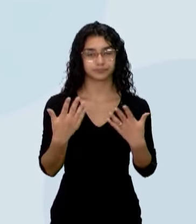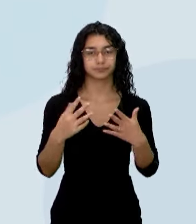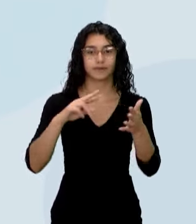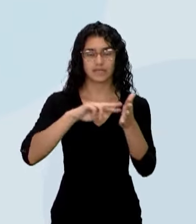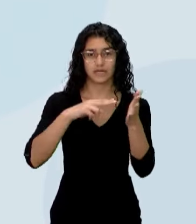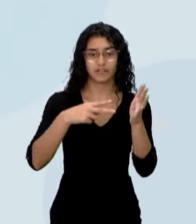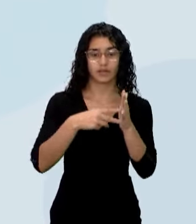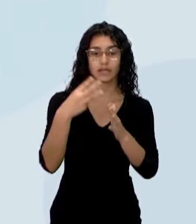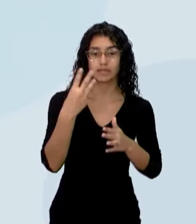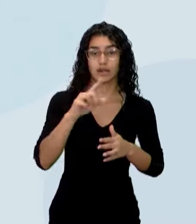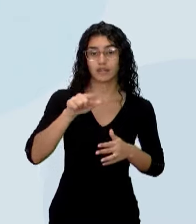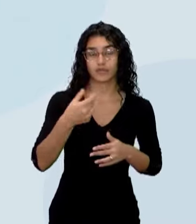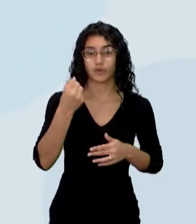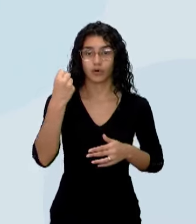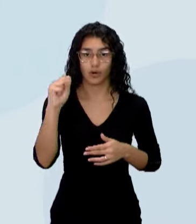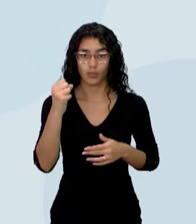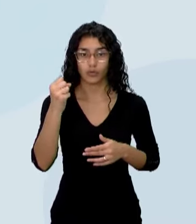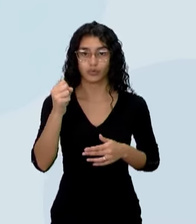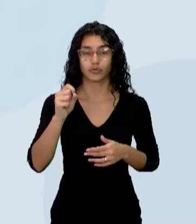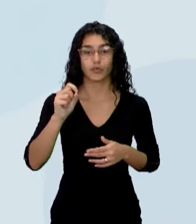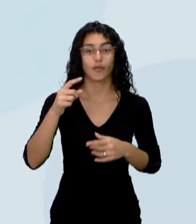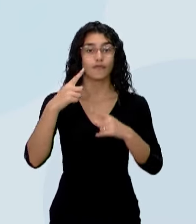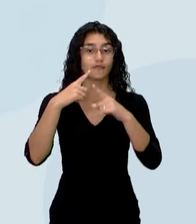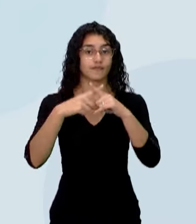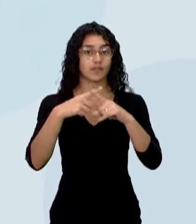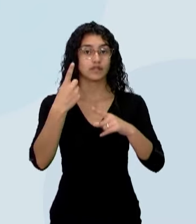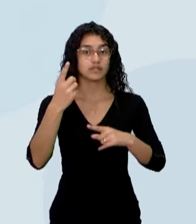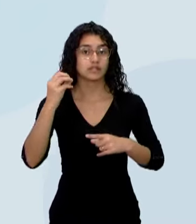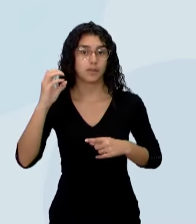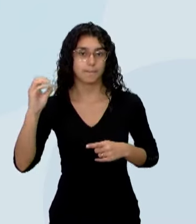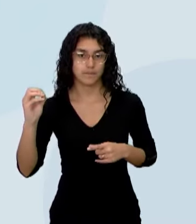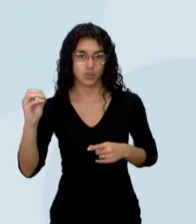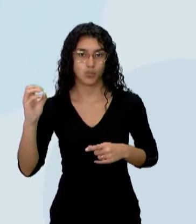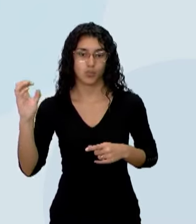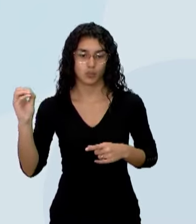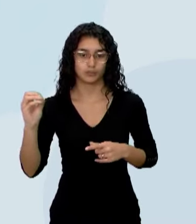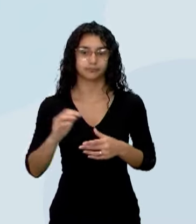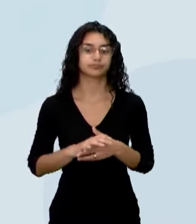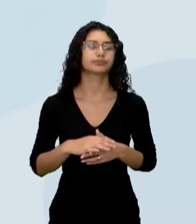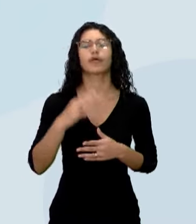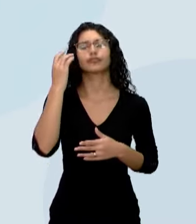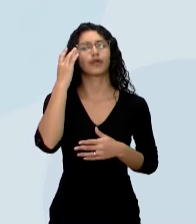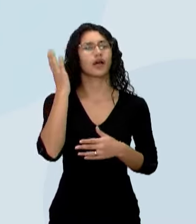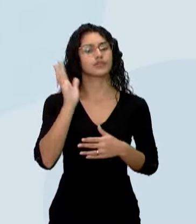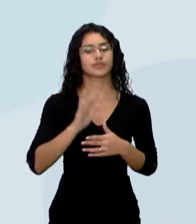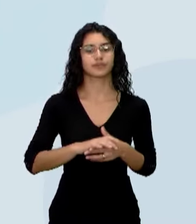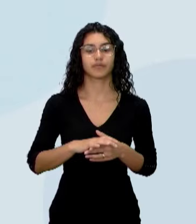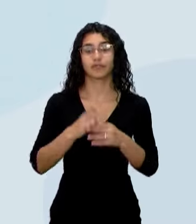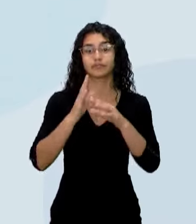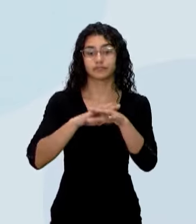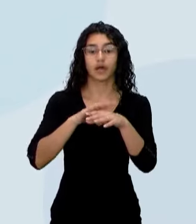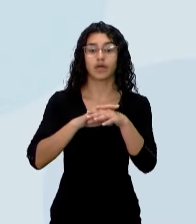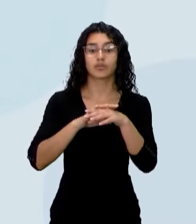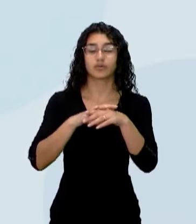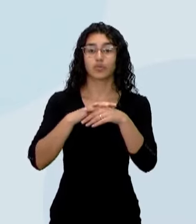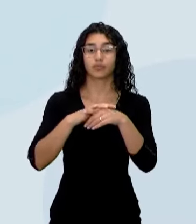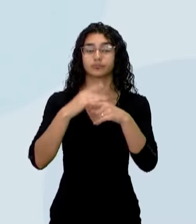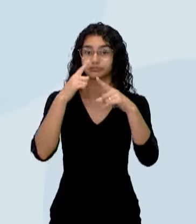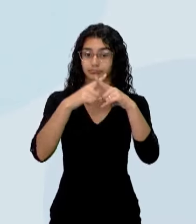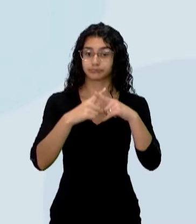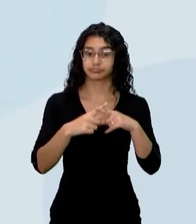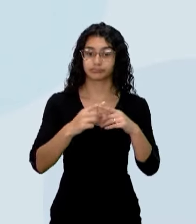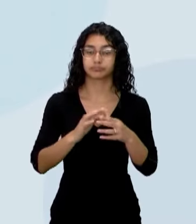Significa 3,8 vezes 1.000, Tony, ó. Sim. Muito facinho, né? Aí eu faço essa multiplicação.